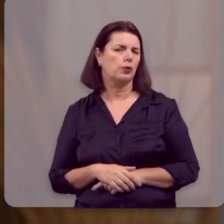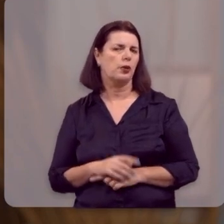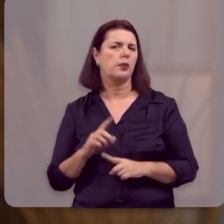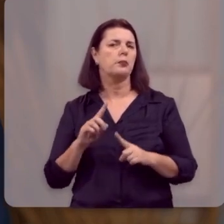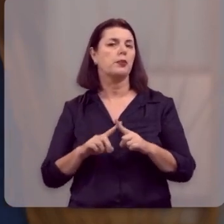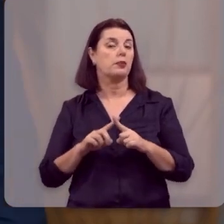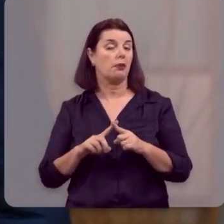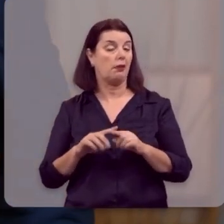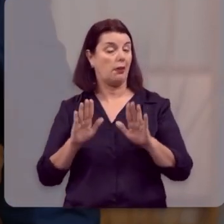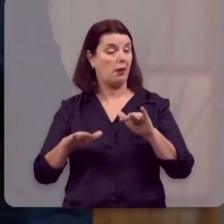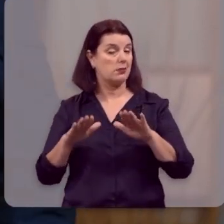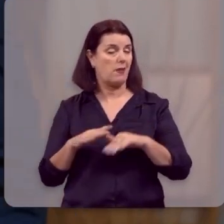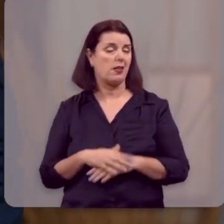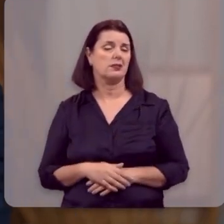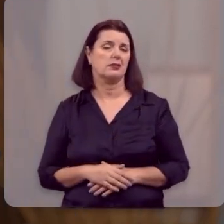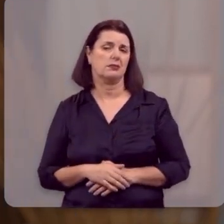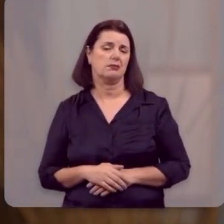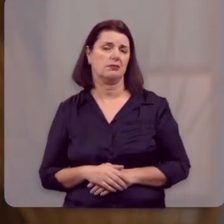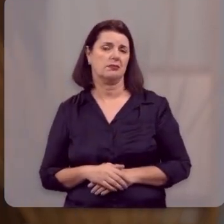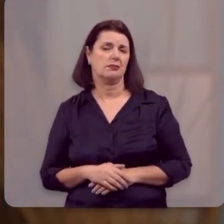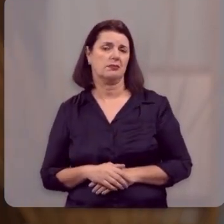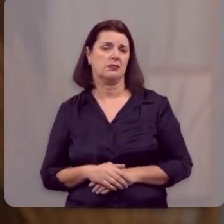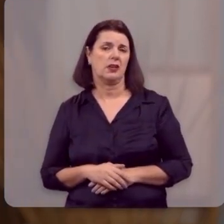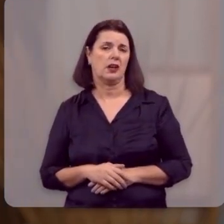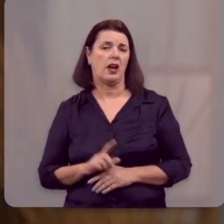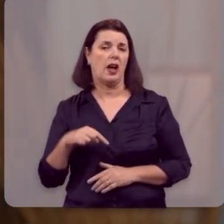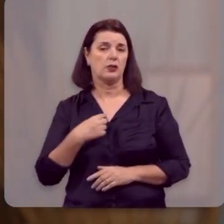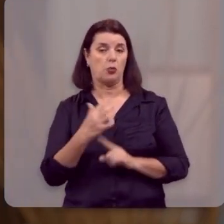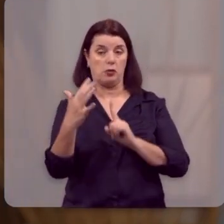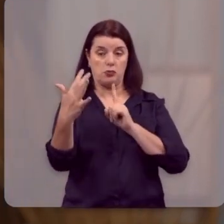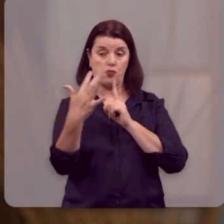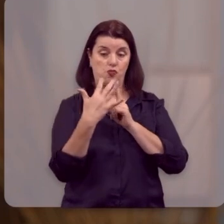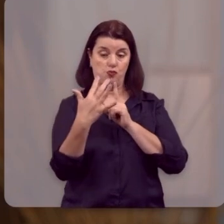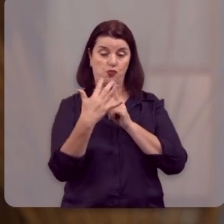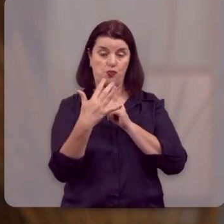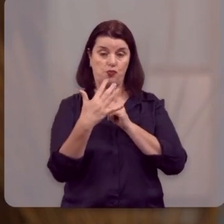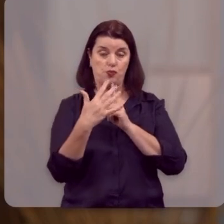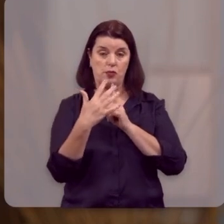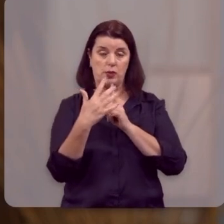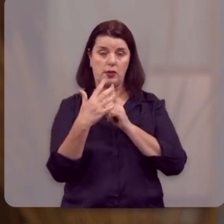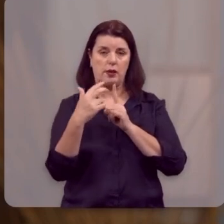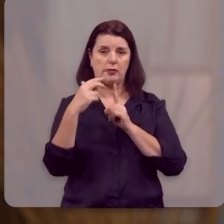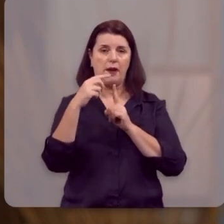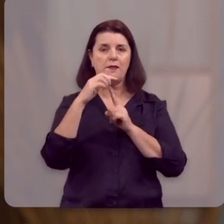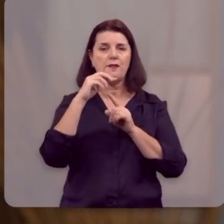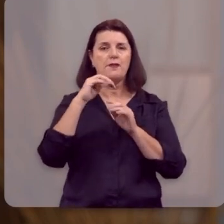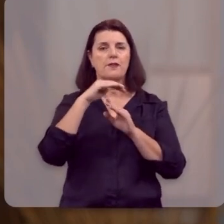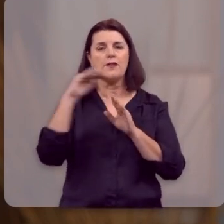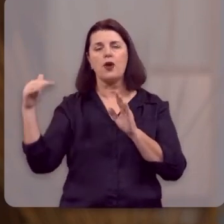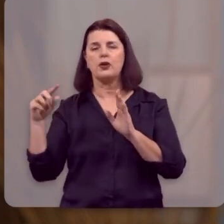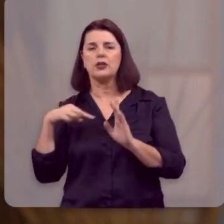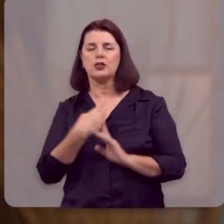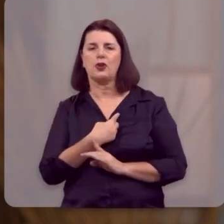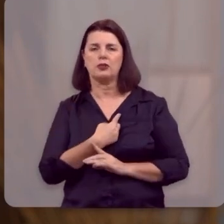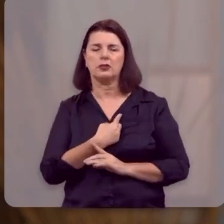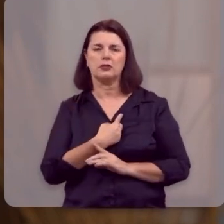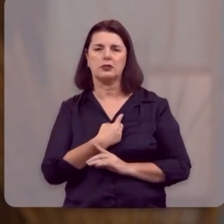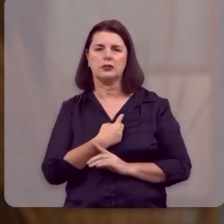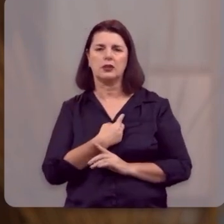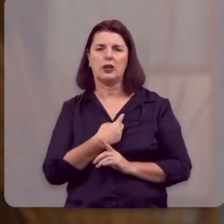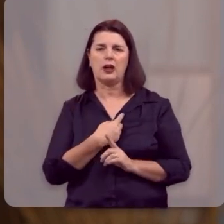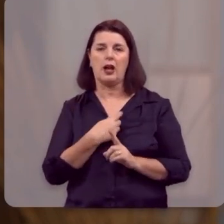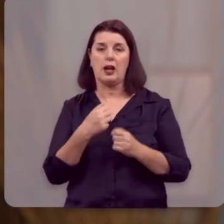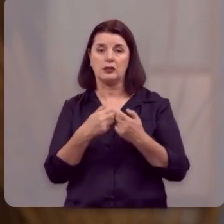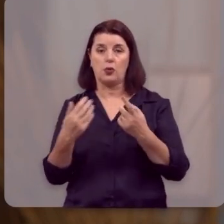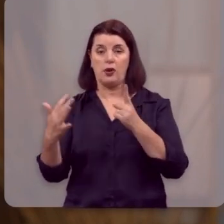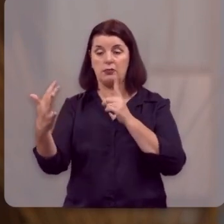É porque tem horas que o que nos ameaça está fora de nós. Tem hora que o que